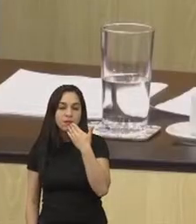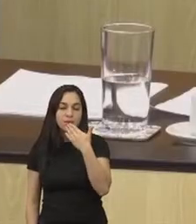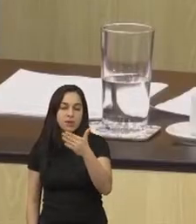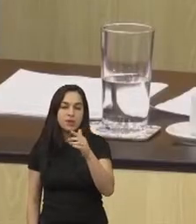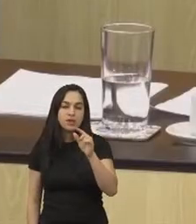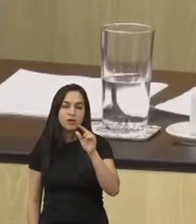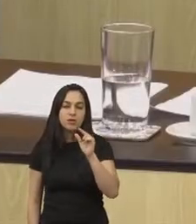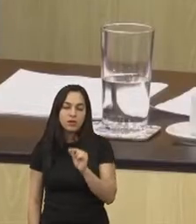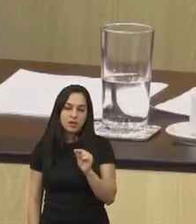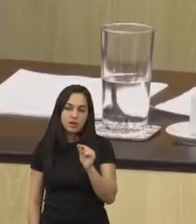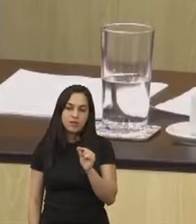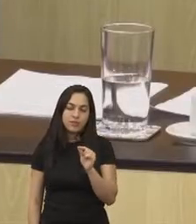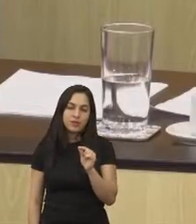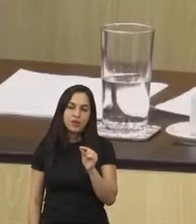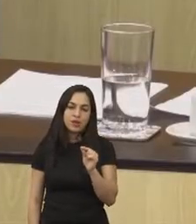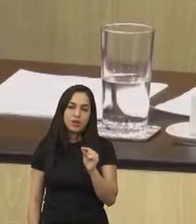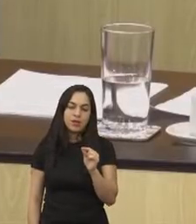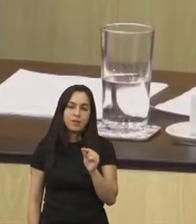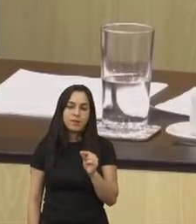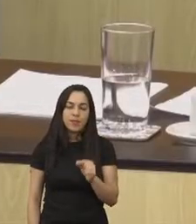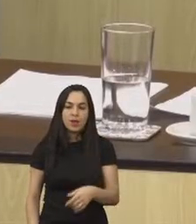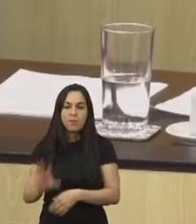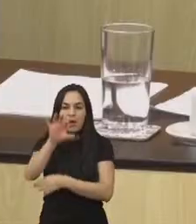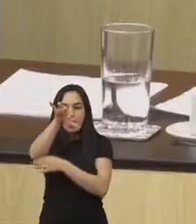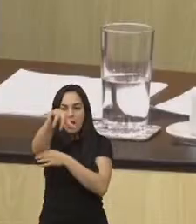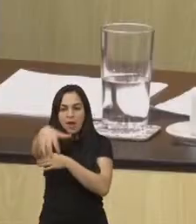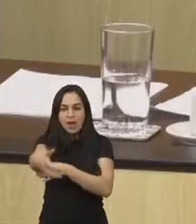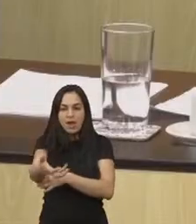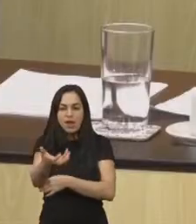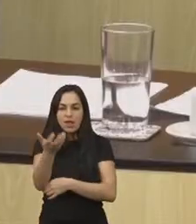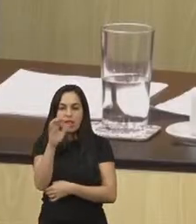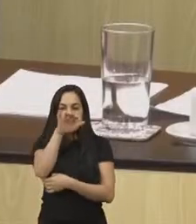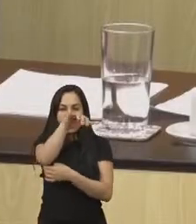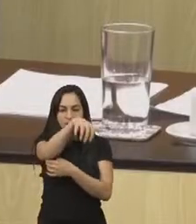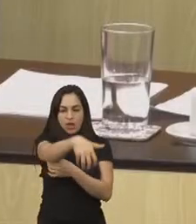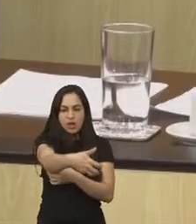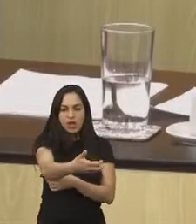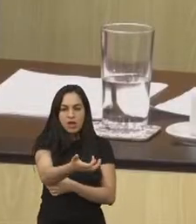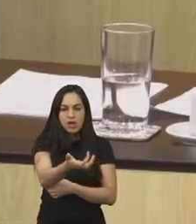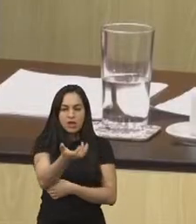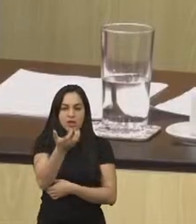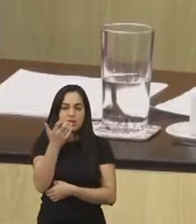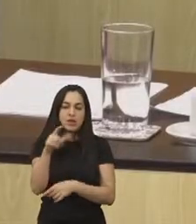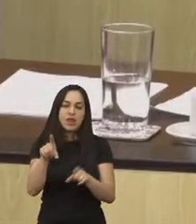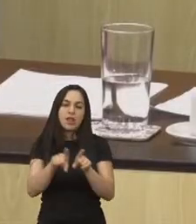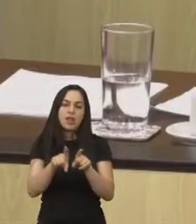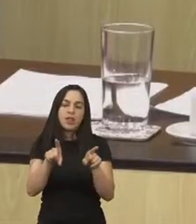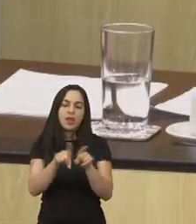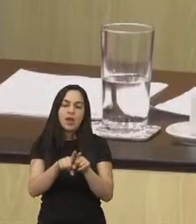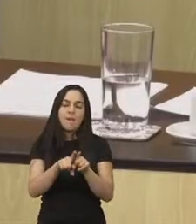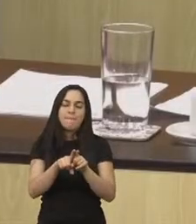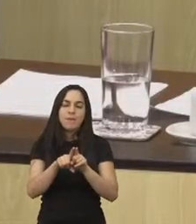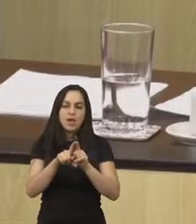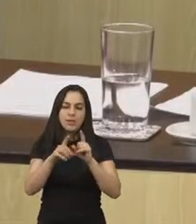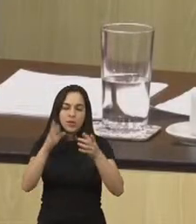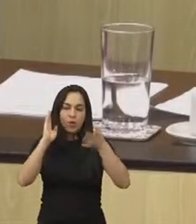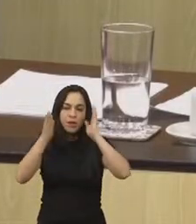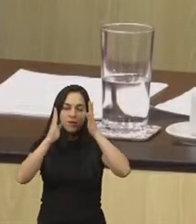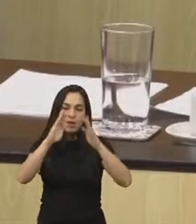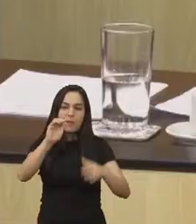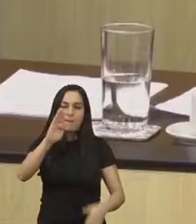uma retroescavadeira e um caminhão basculante para atender às demandas da subprefeitura Nilo